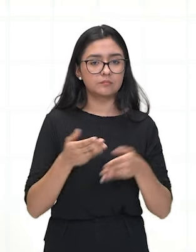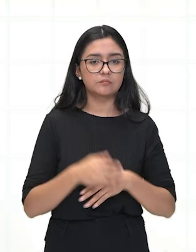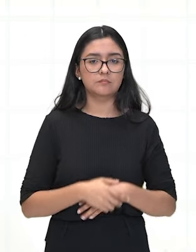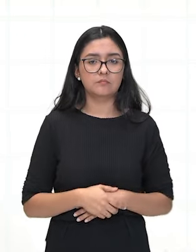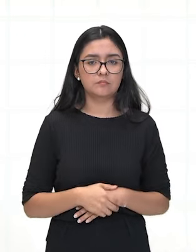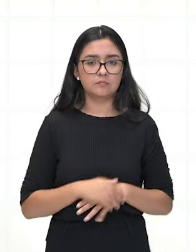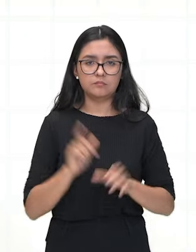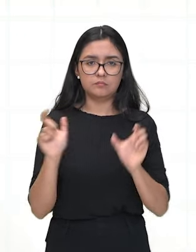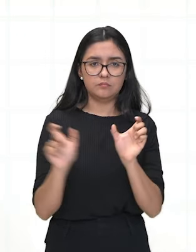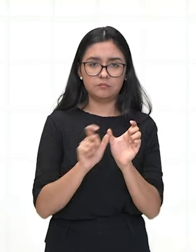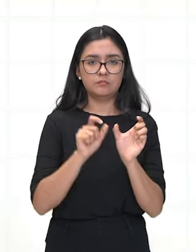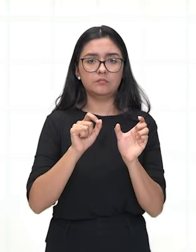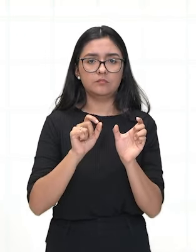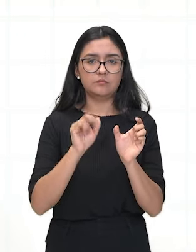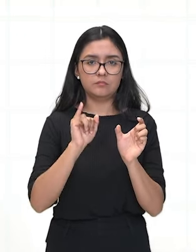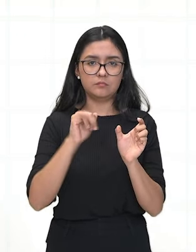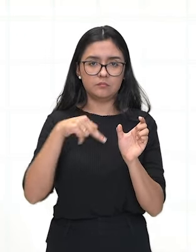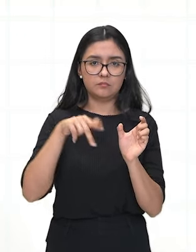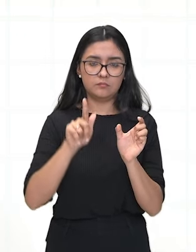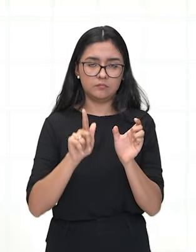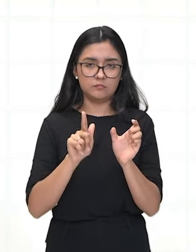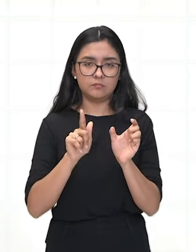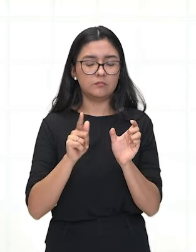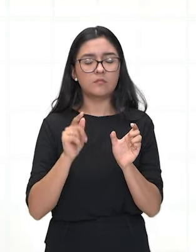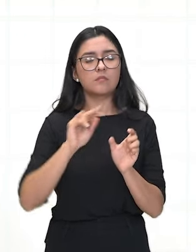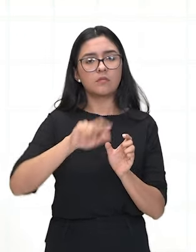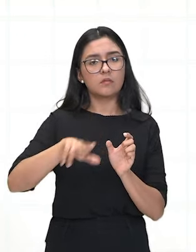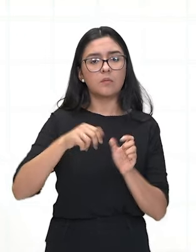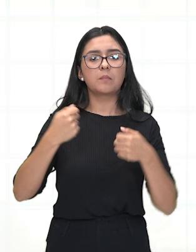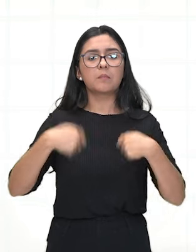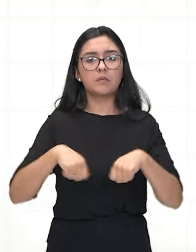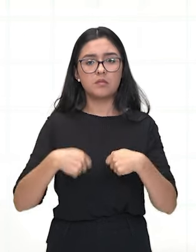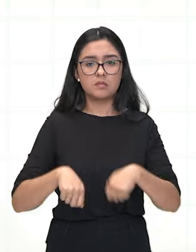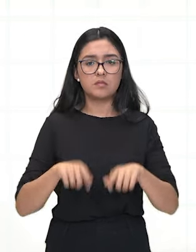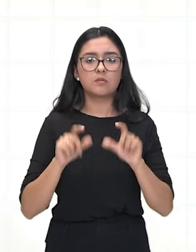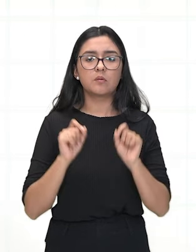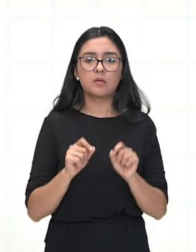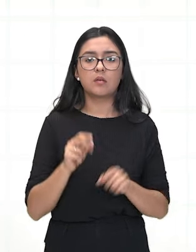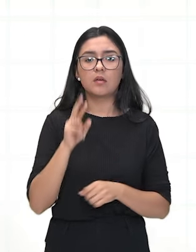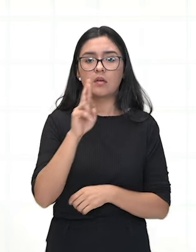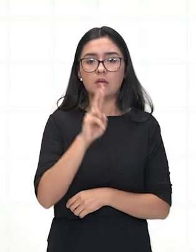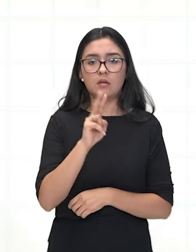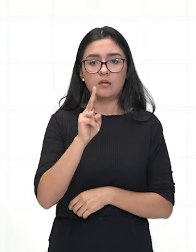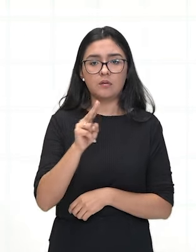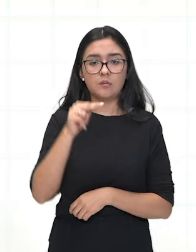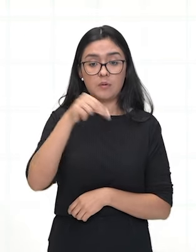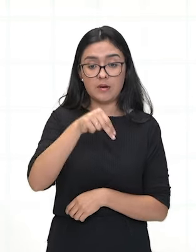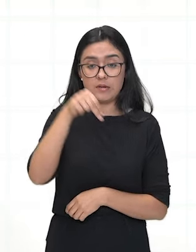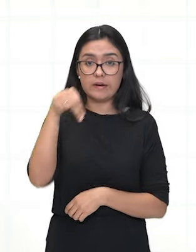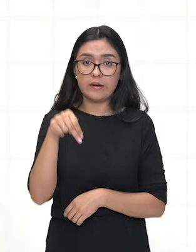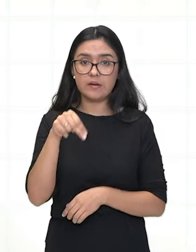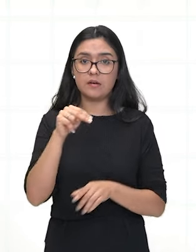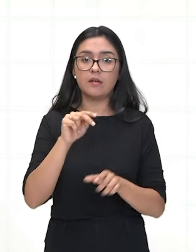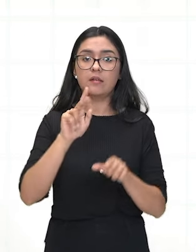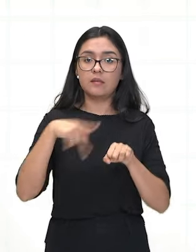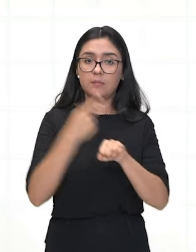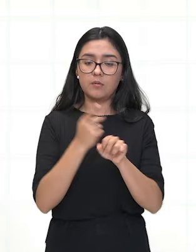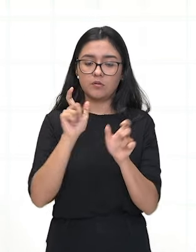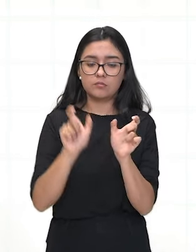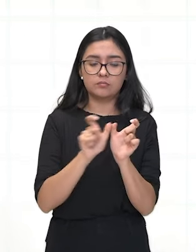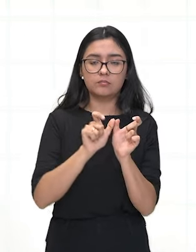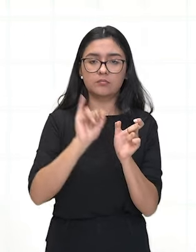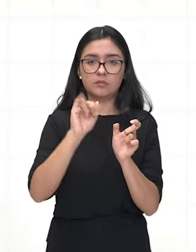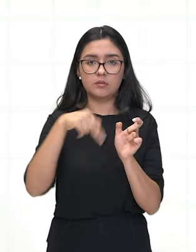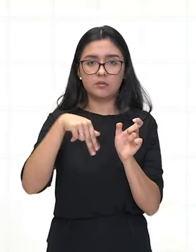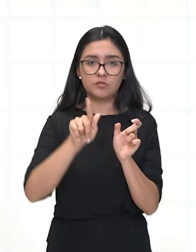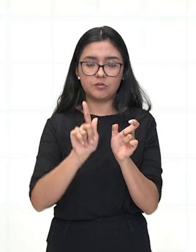energ direto não eu preciso repetir esta última consoante E aí sim eu coloco o